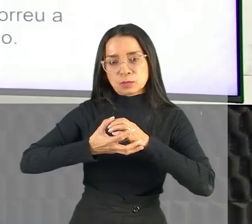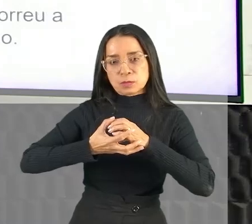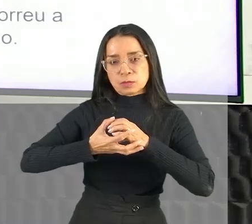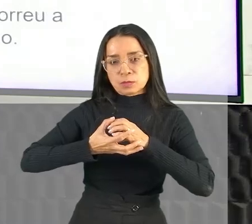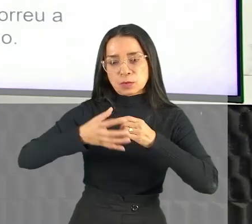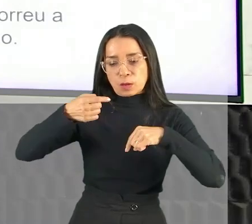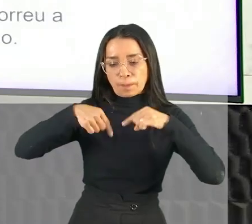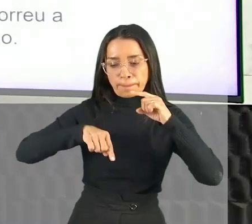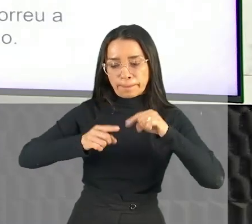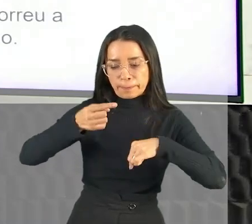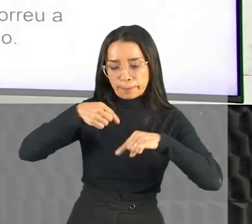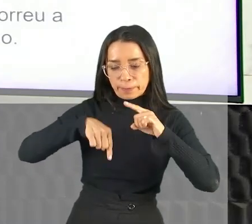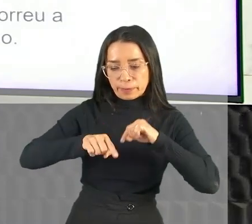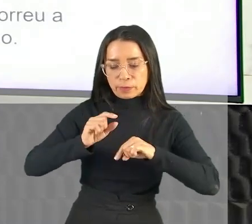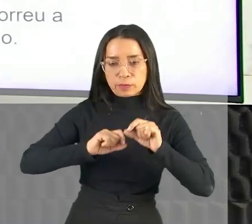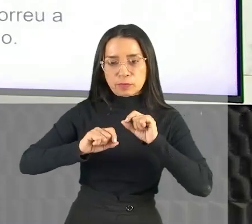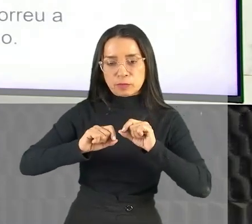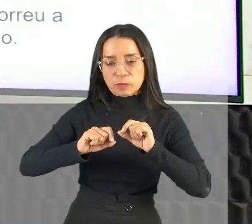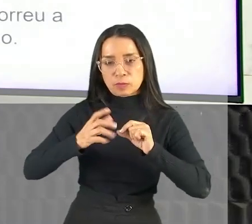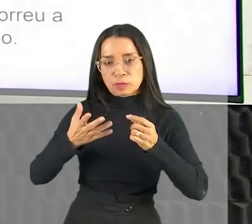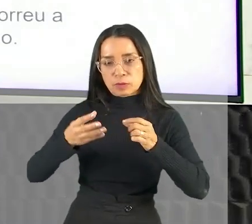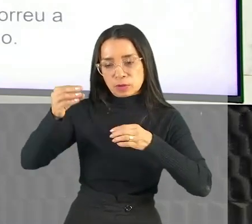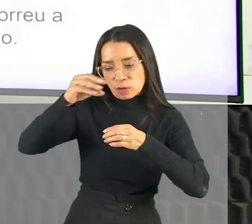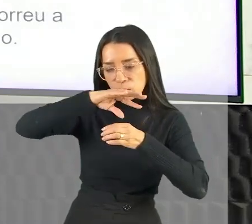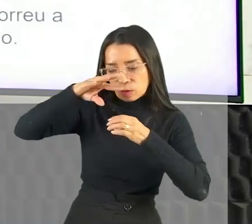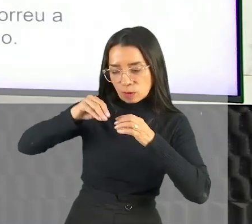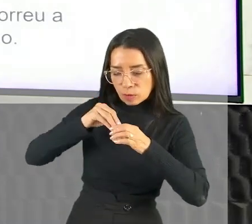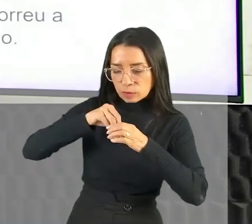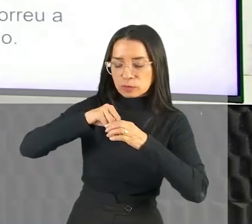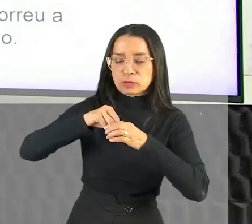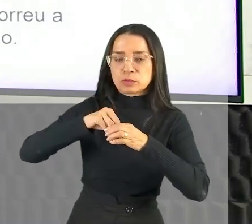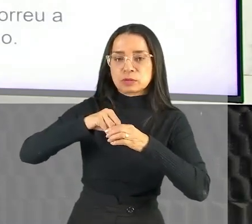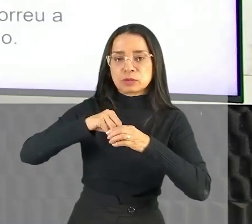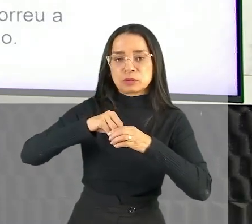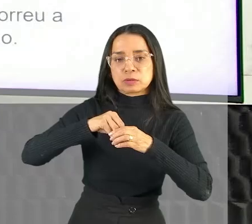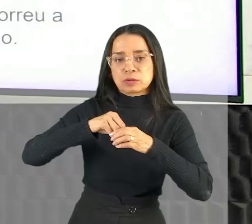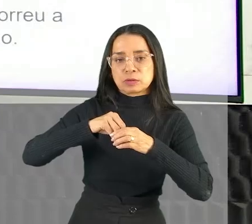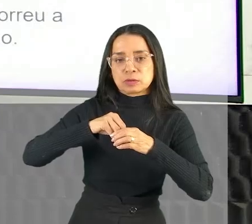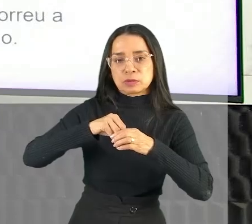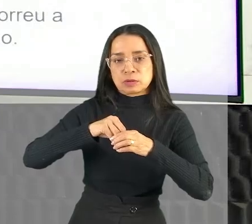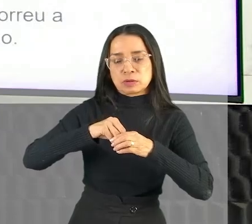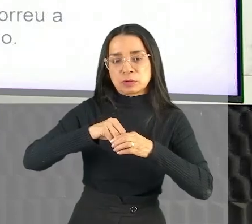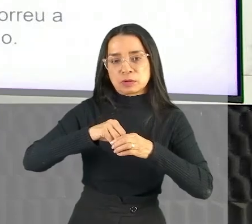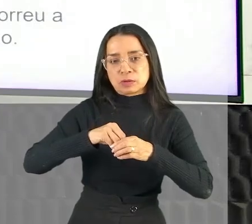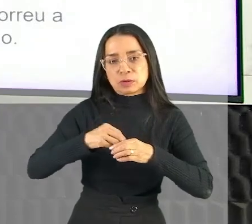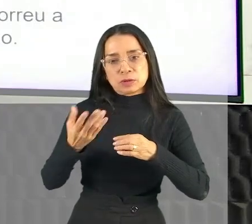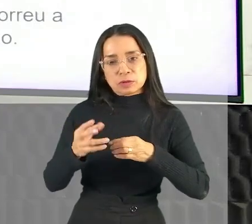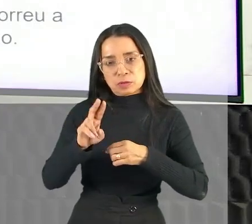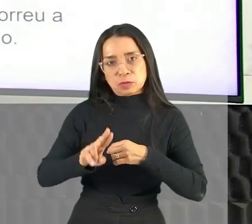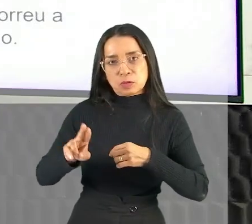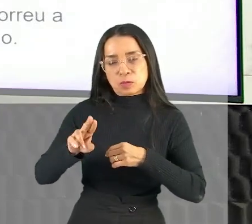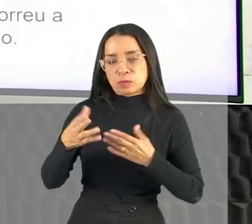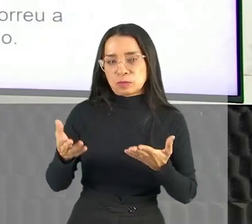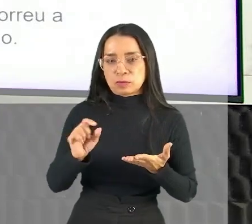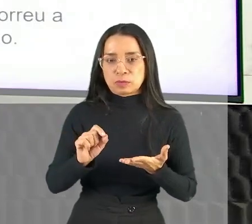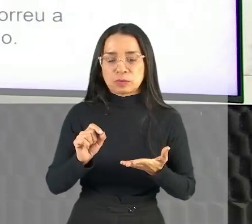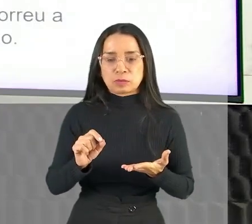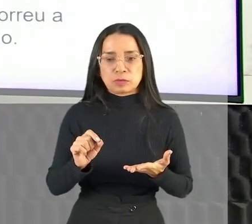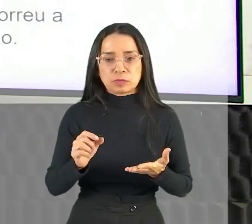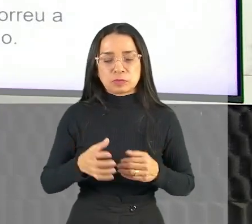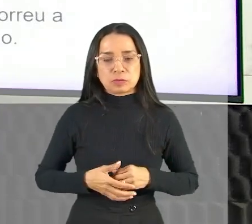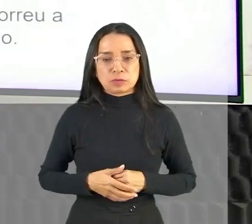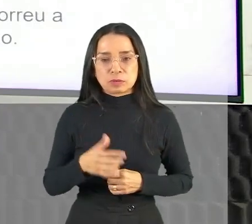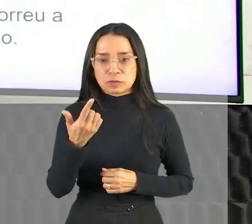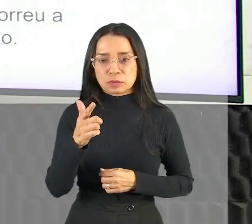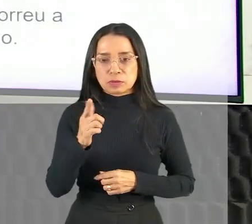né, e coloca para dentro de si. Então, a fagocitose não se aplica nesse caso aqui, né? Não